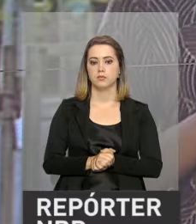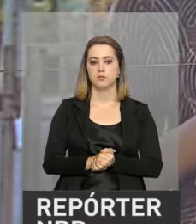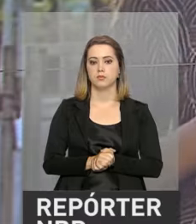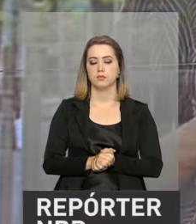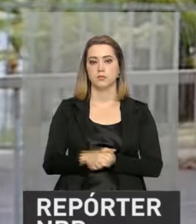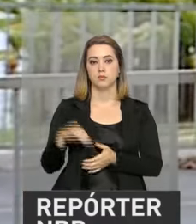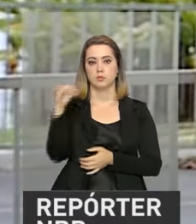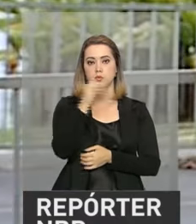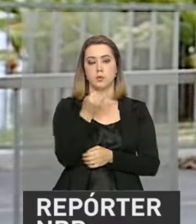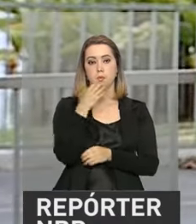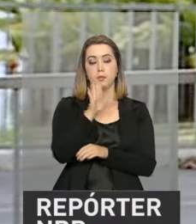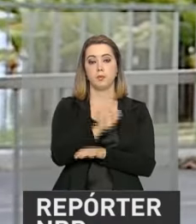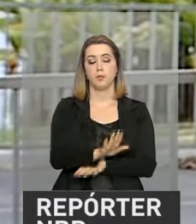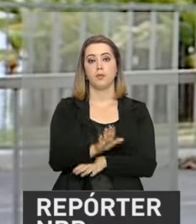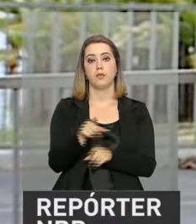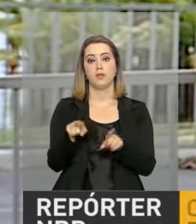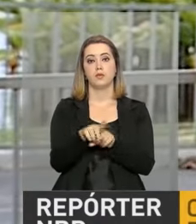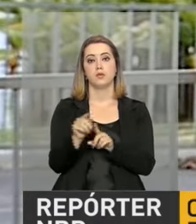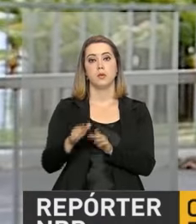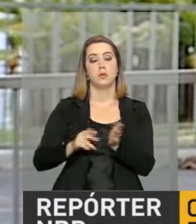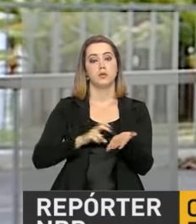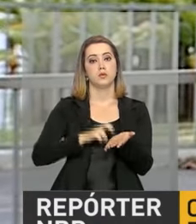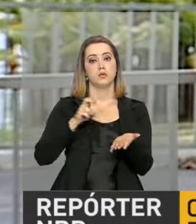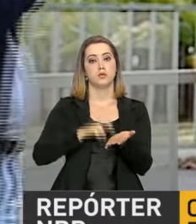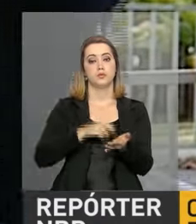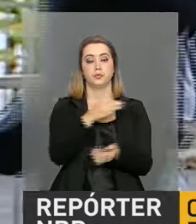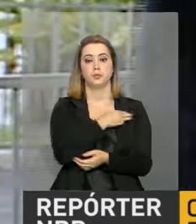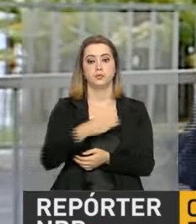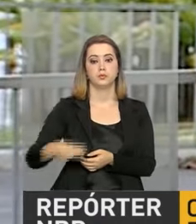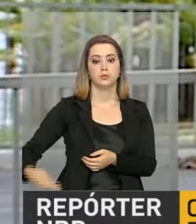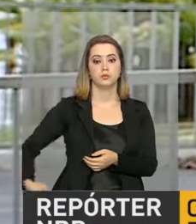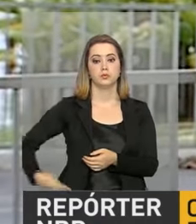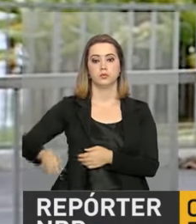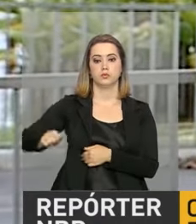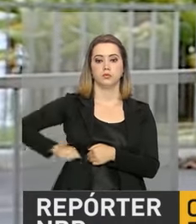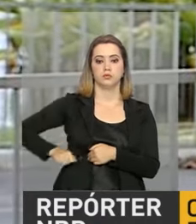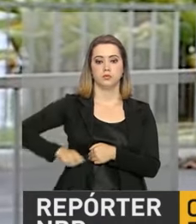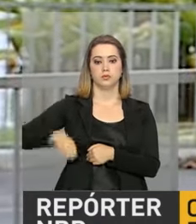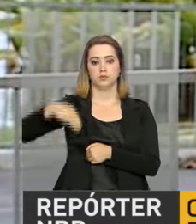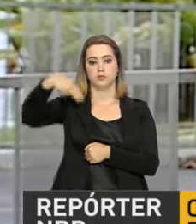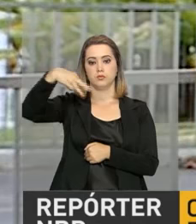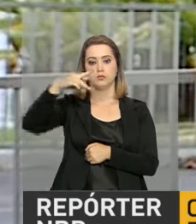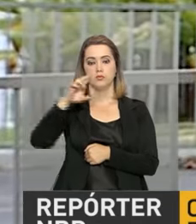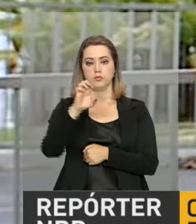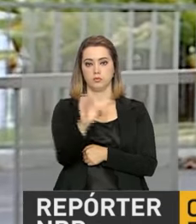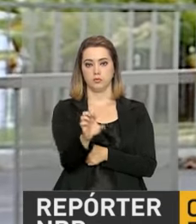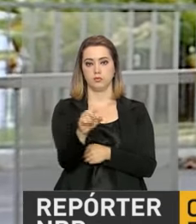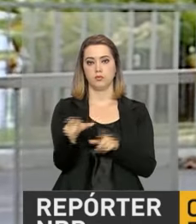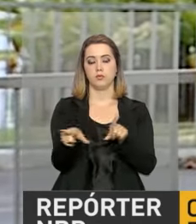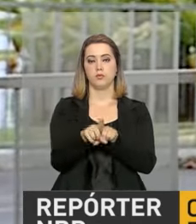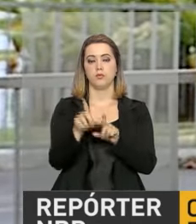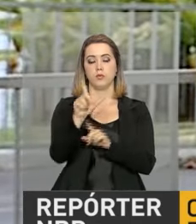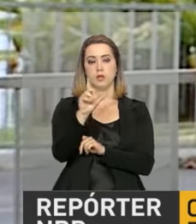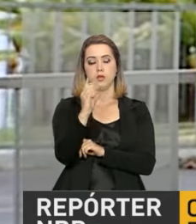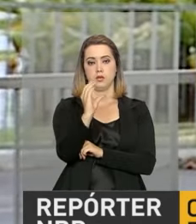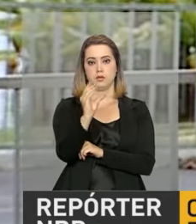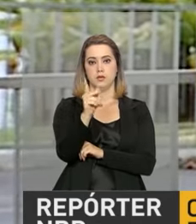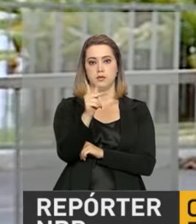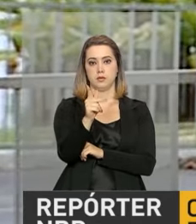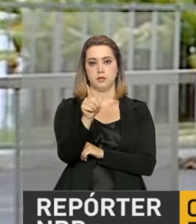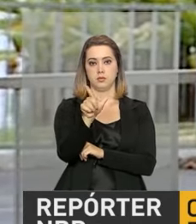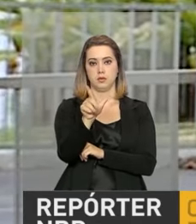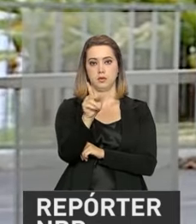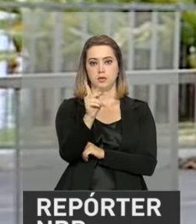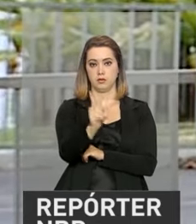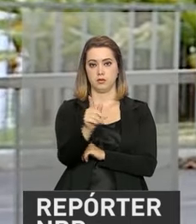Olá, Zé Luiz, boa tarde. Pela manhã, os ministros das Relações Exteriores dos países que fazem parte da CPLP se reuniram